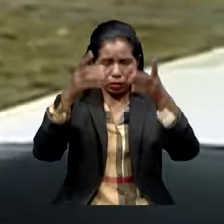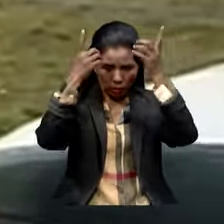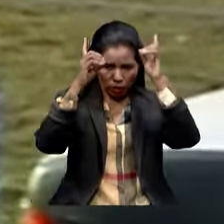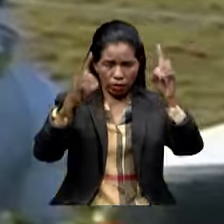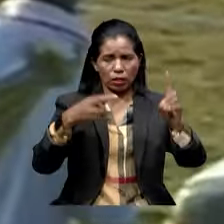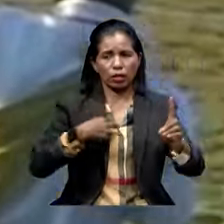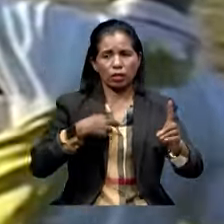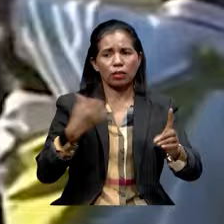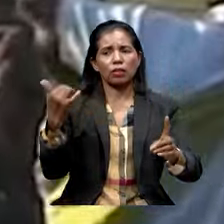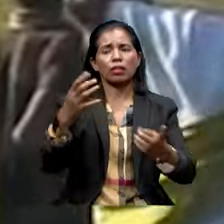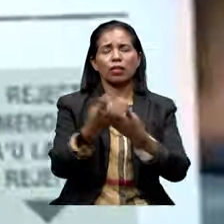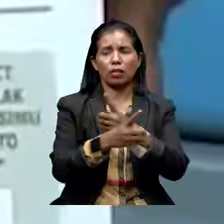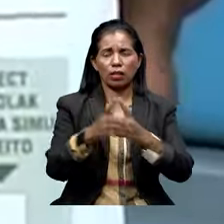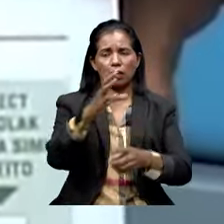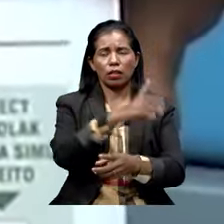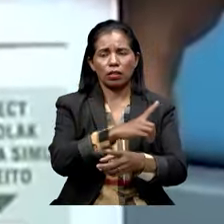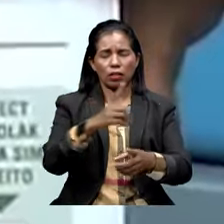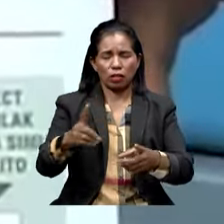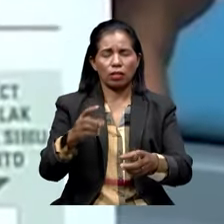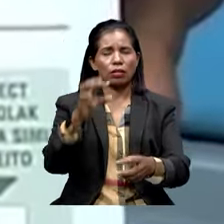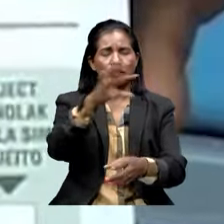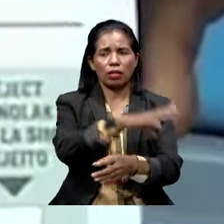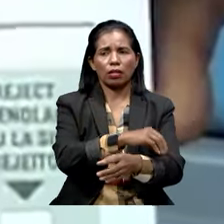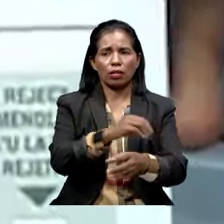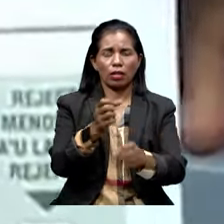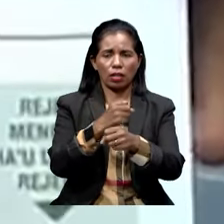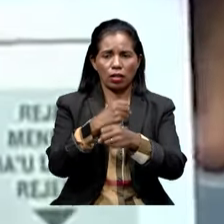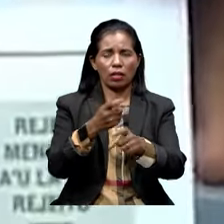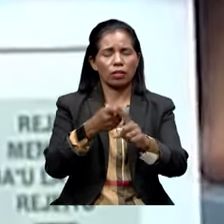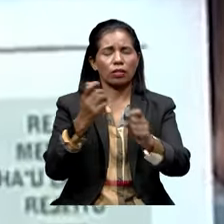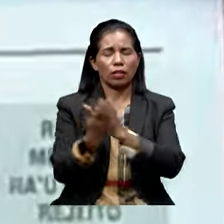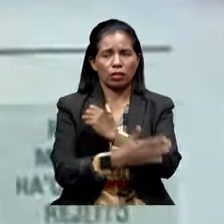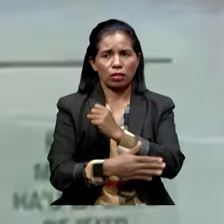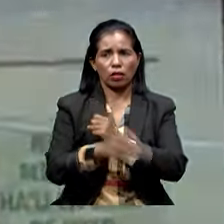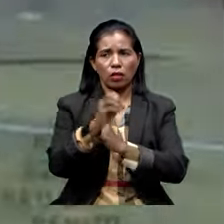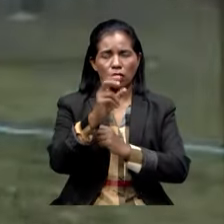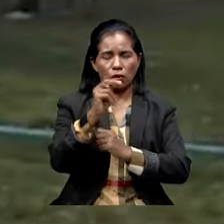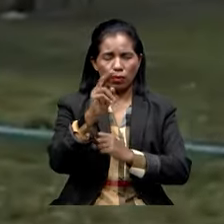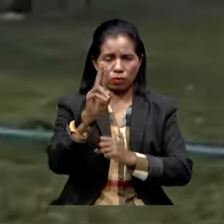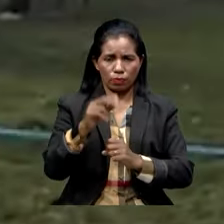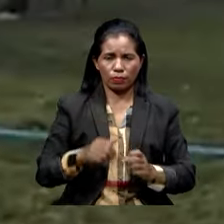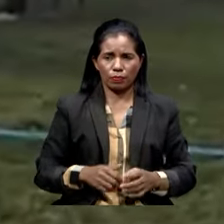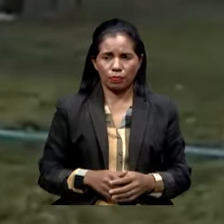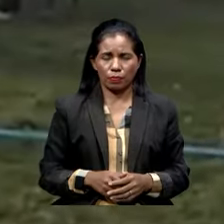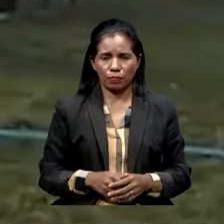Rassic Sirania Destino e o Rússi Consulta Popular Nebe realiza Rússi Nações Unidas. Equipa Cobertura, GMN.